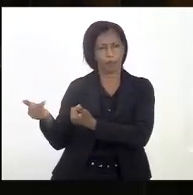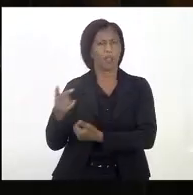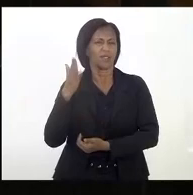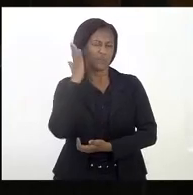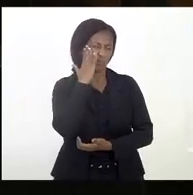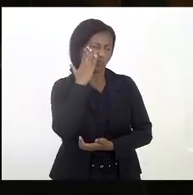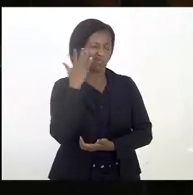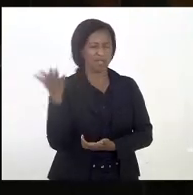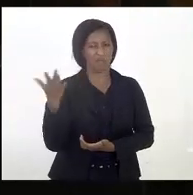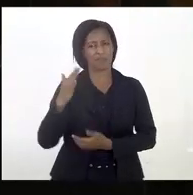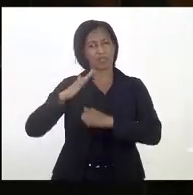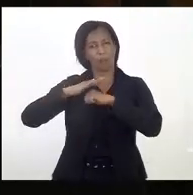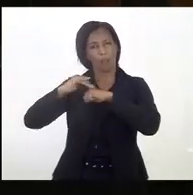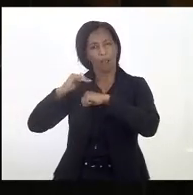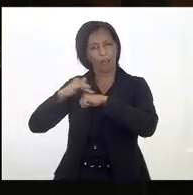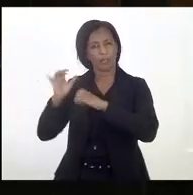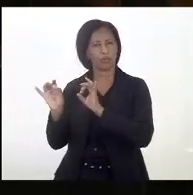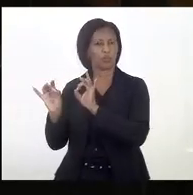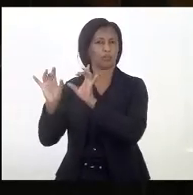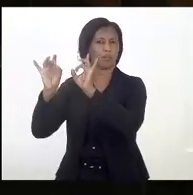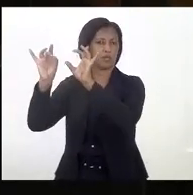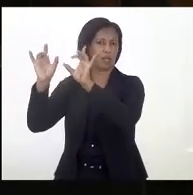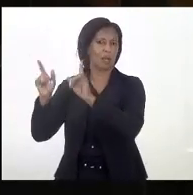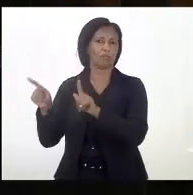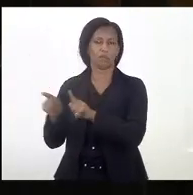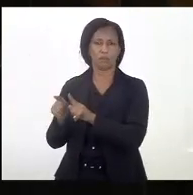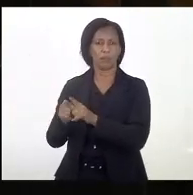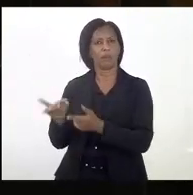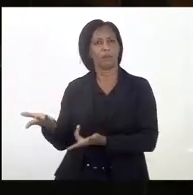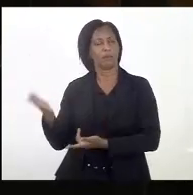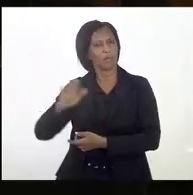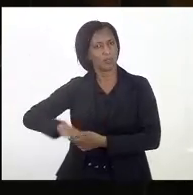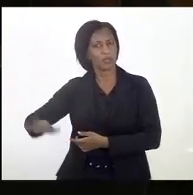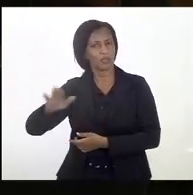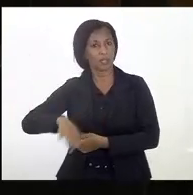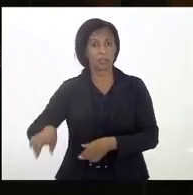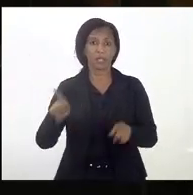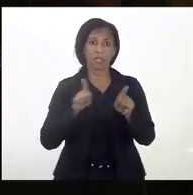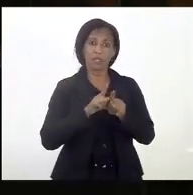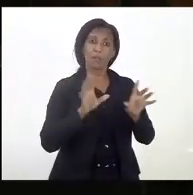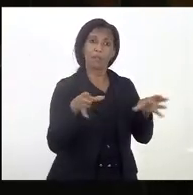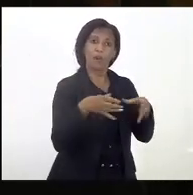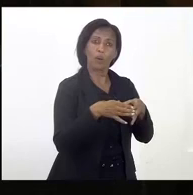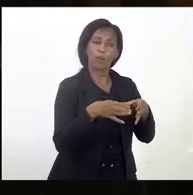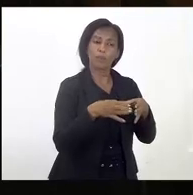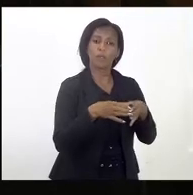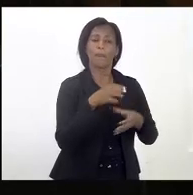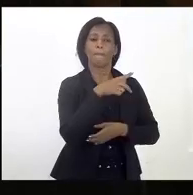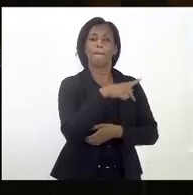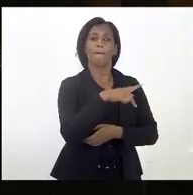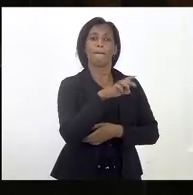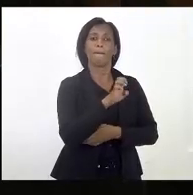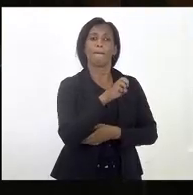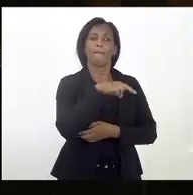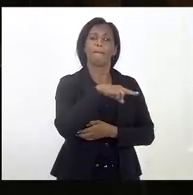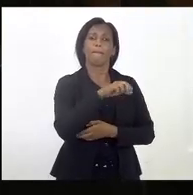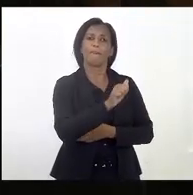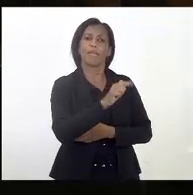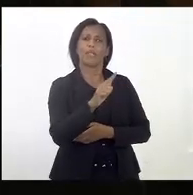caro para vossa excelência' de final da tia Ju e também atuei na comissão do Direito Penal e